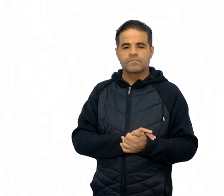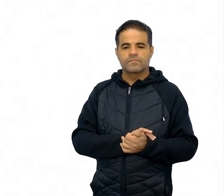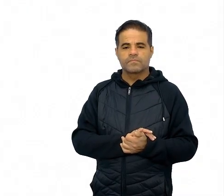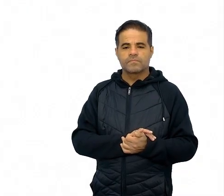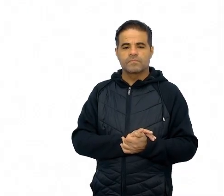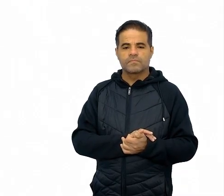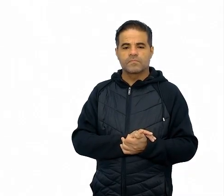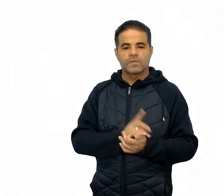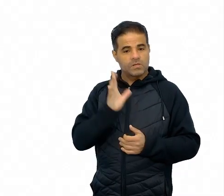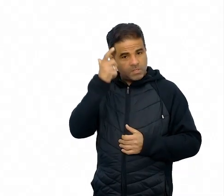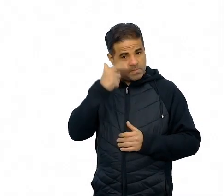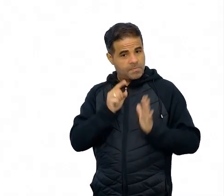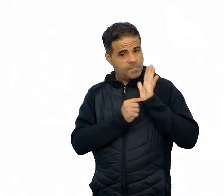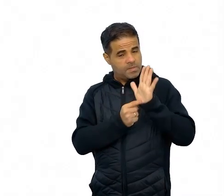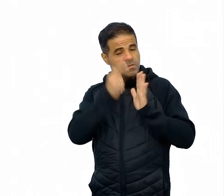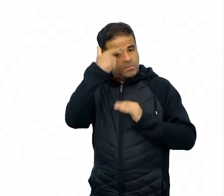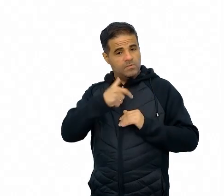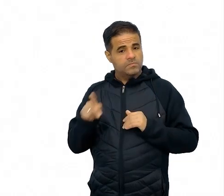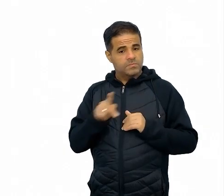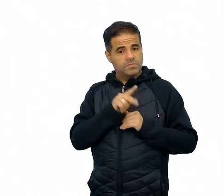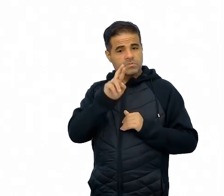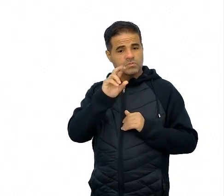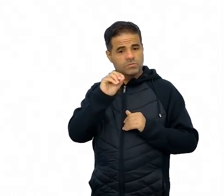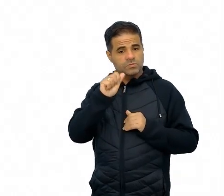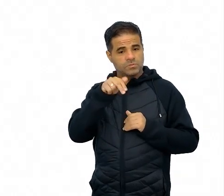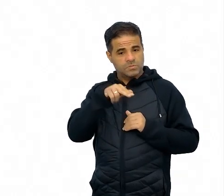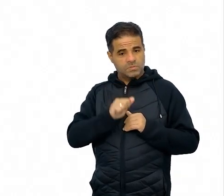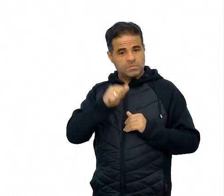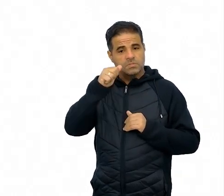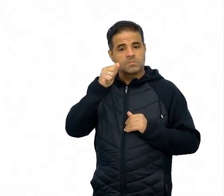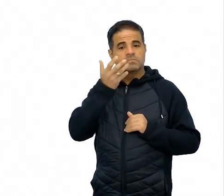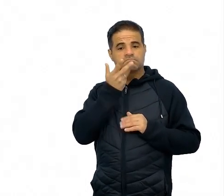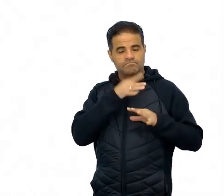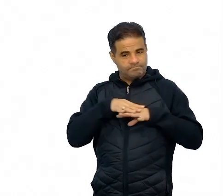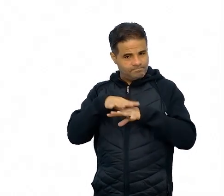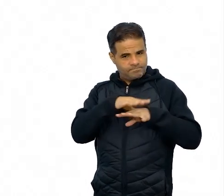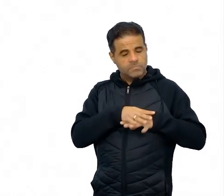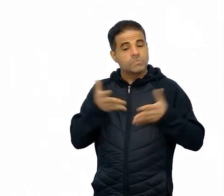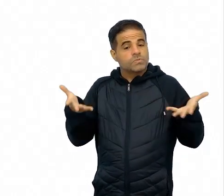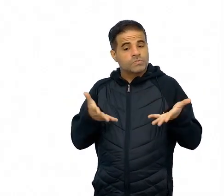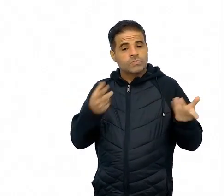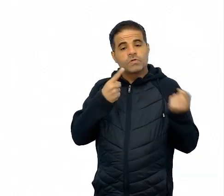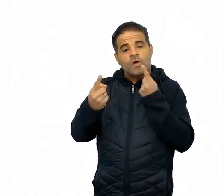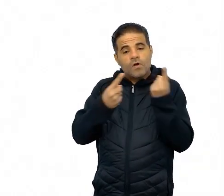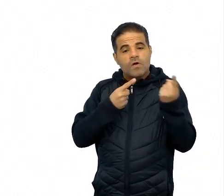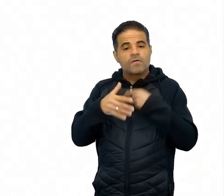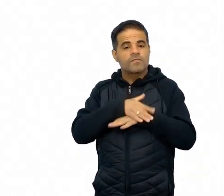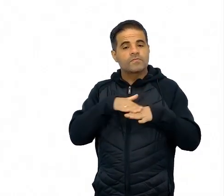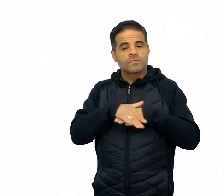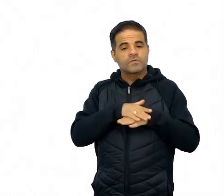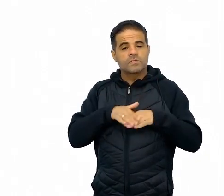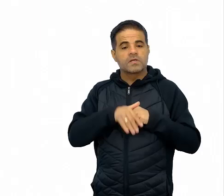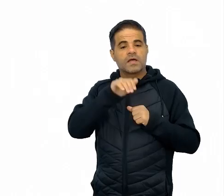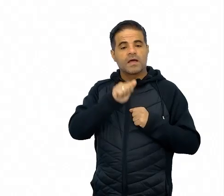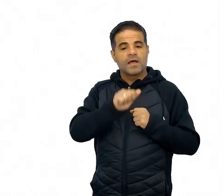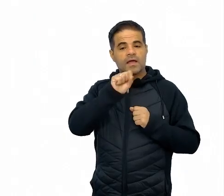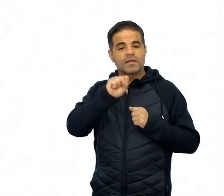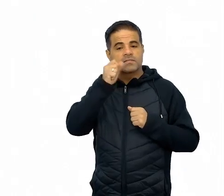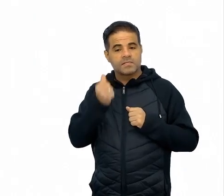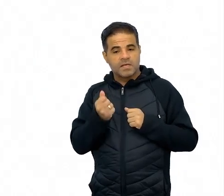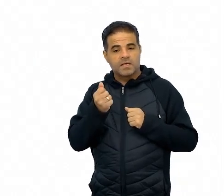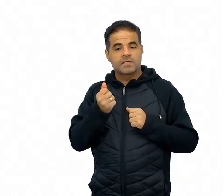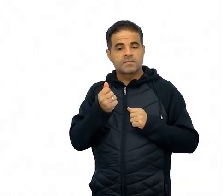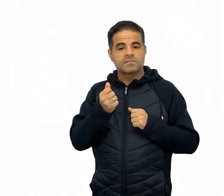Como eu já me apresentei, eu sou a professora Rosana de Matemática, e hoje a gente vai conversar sobre a SA7 e